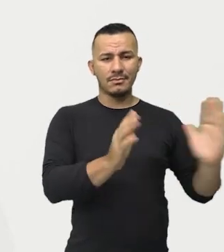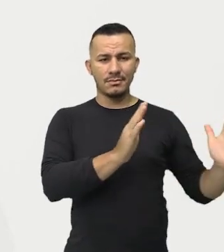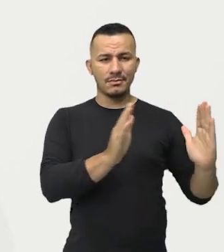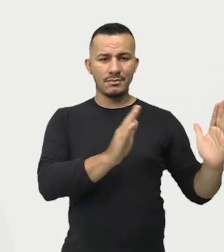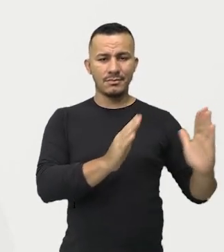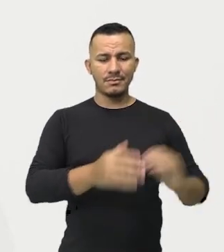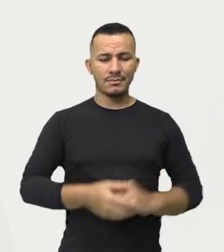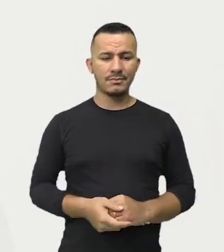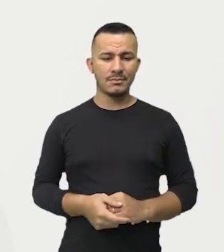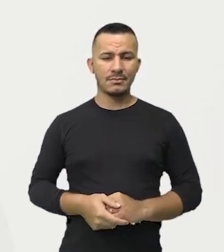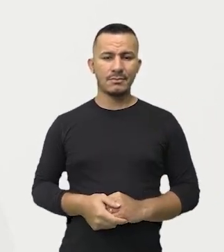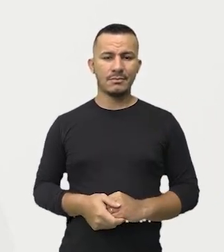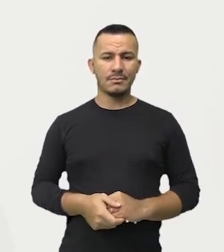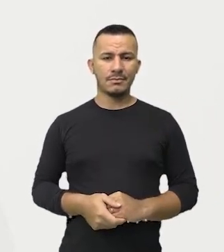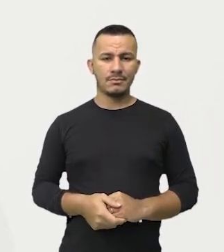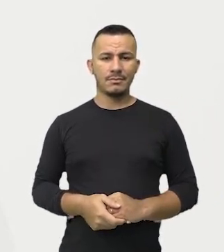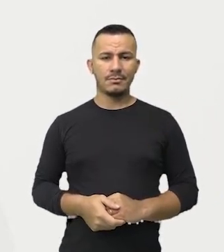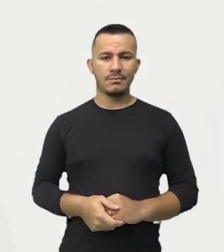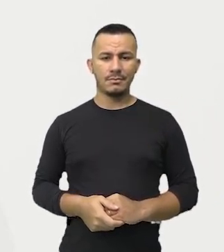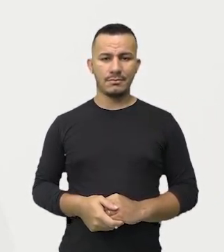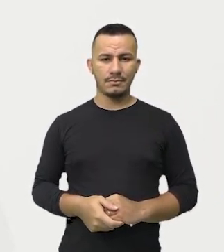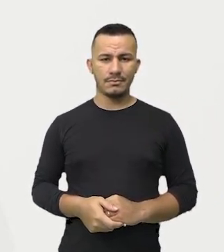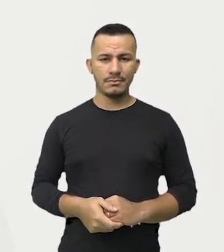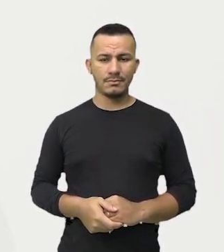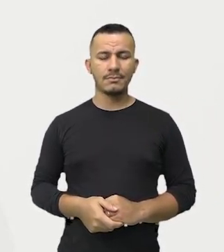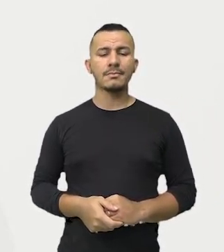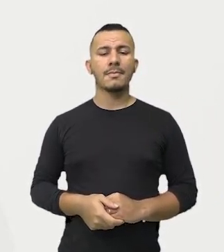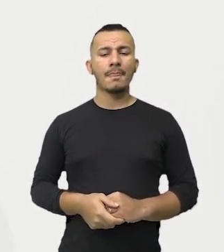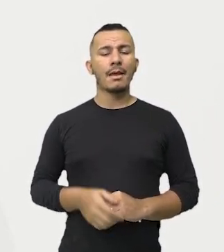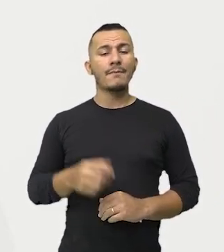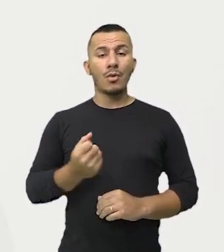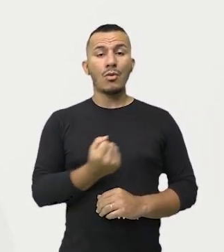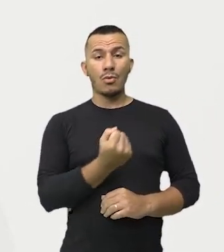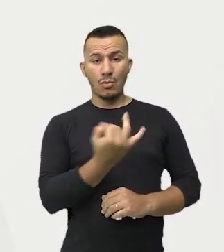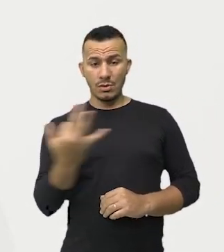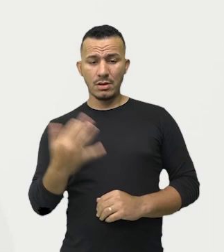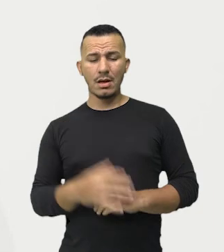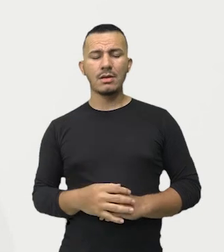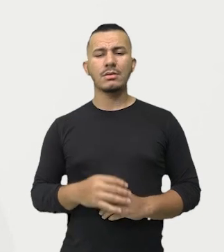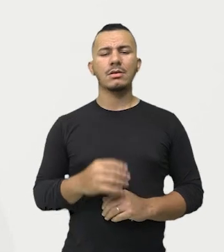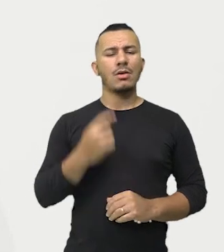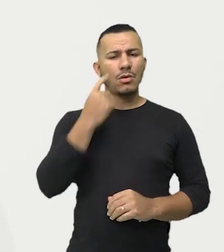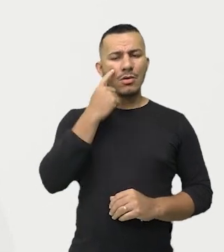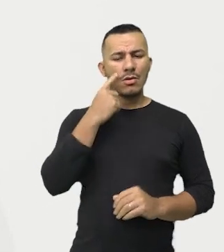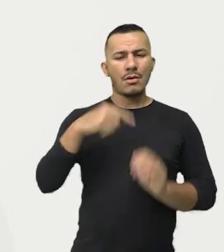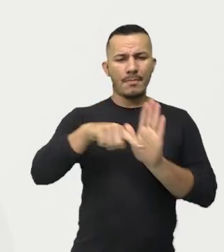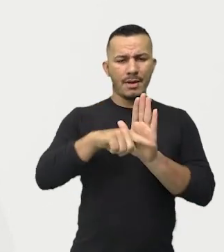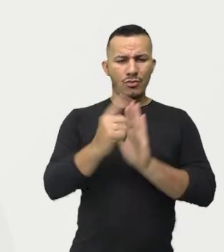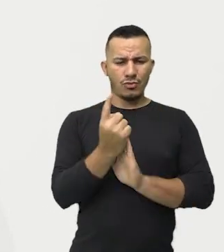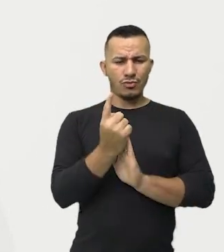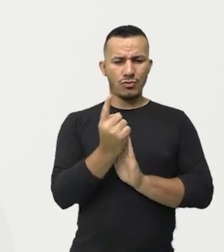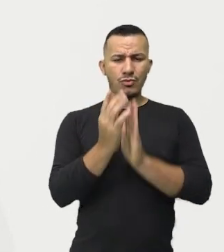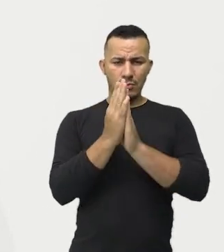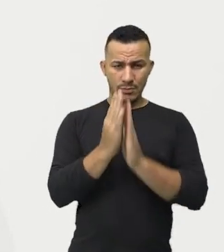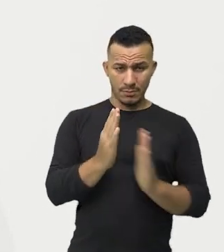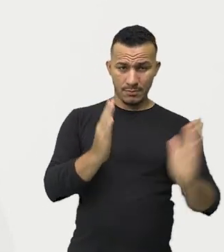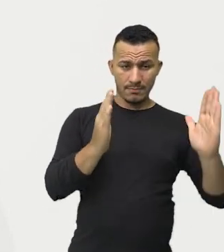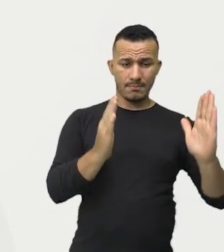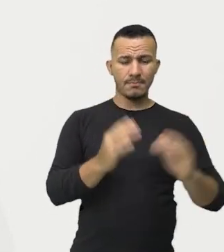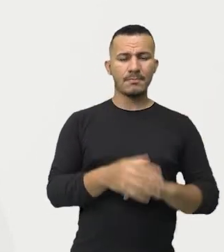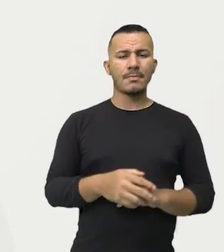números negativos, vai estar para cá, ó, tá bom? E a gente vai contar, ó, menos, ó, bem aqui é o menos 1, aqui,